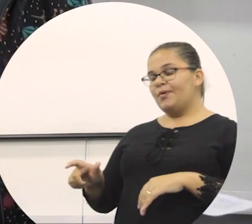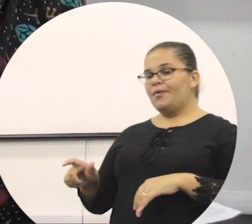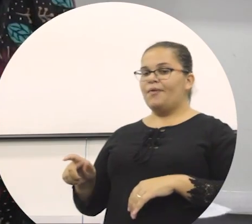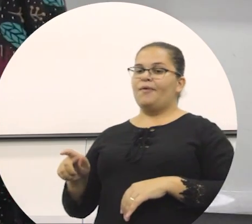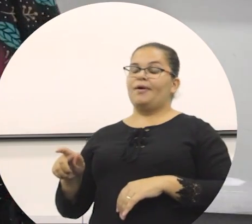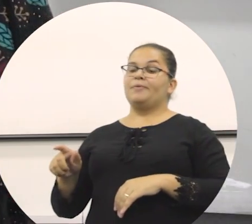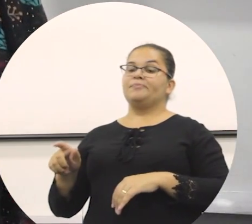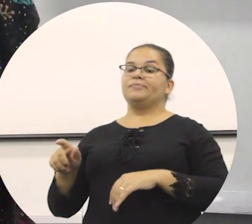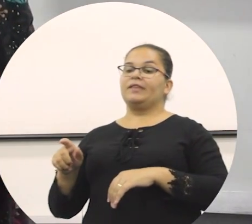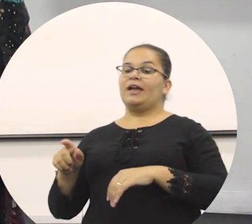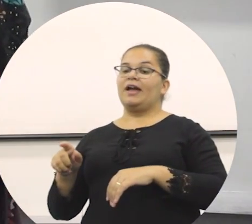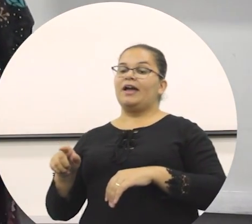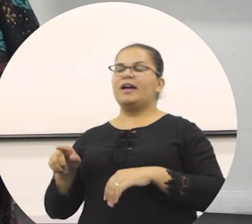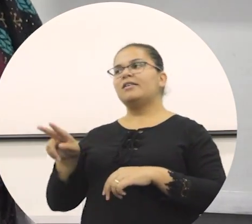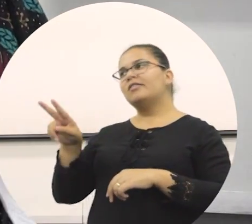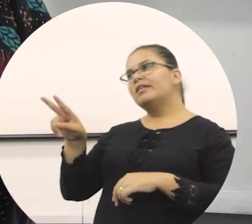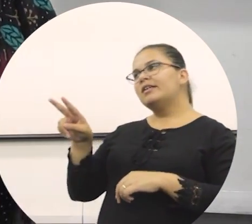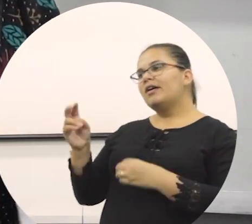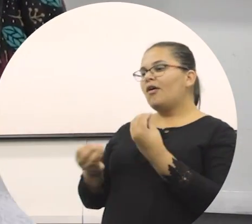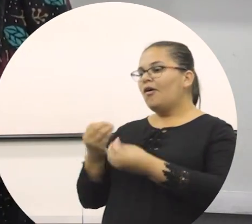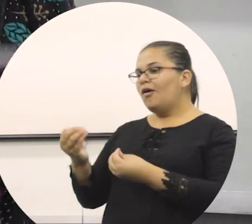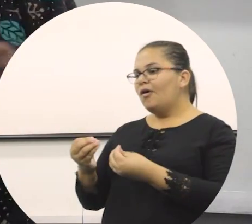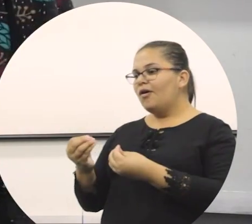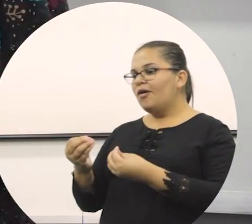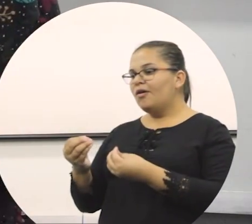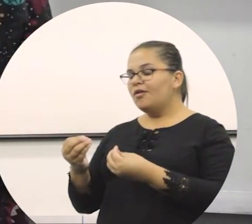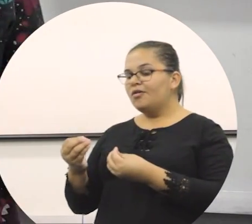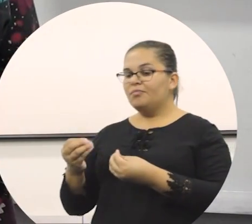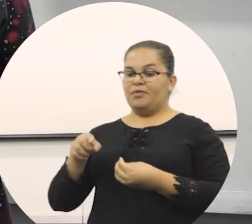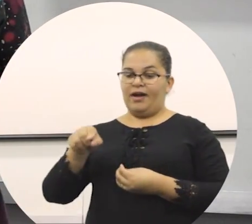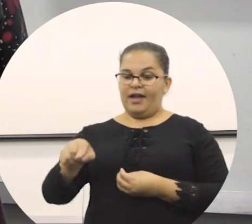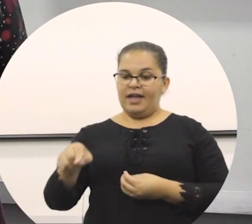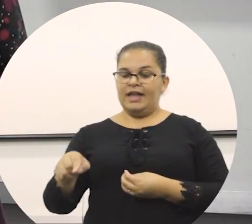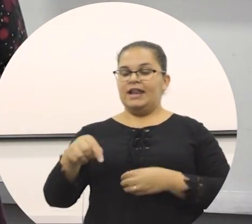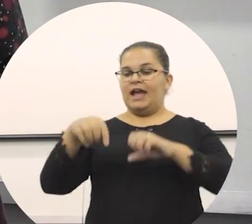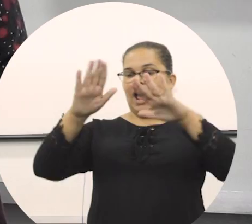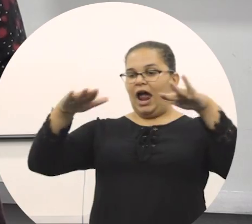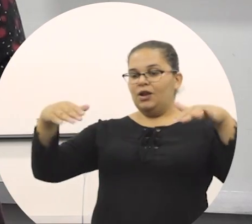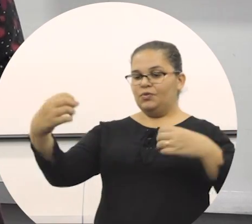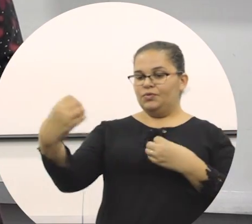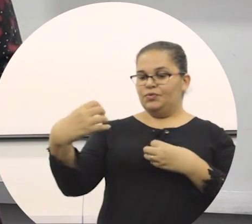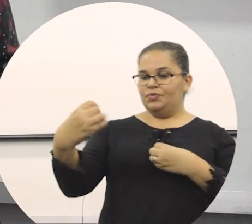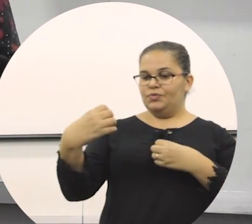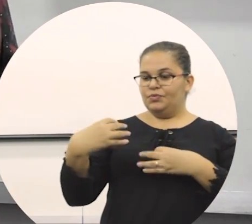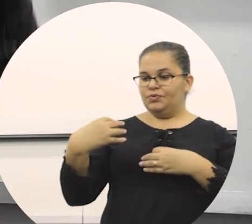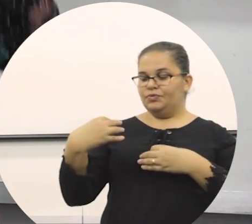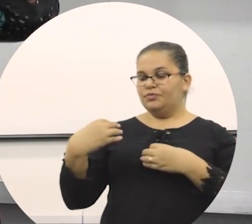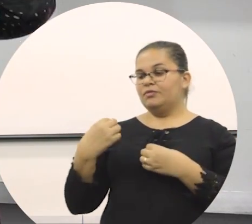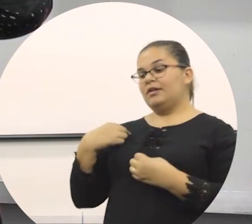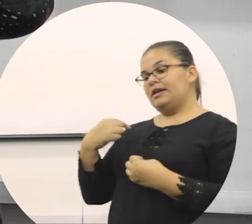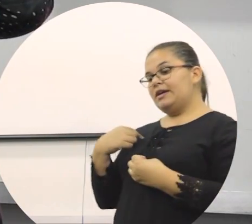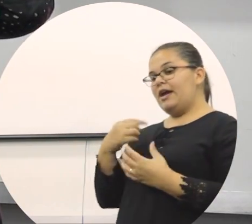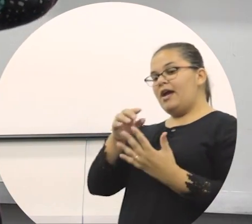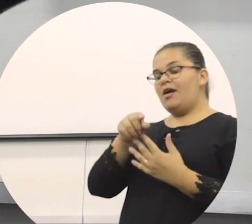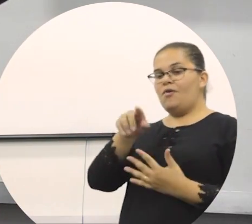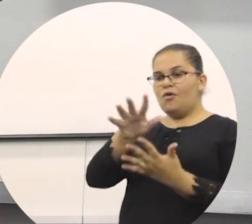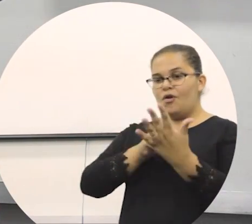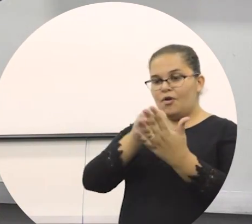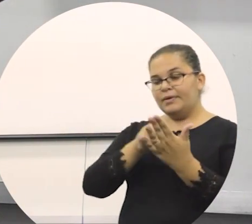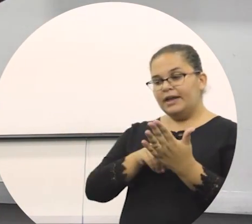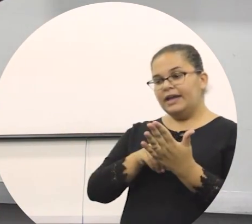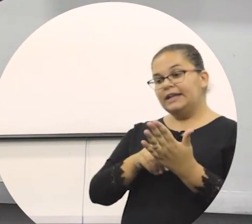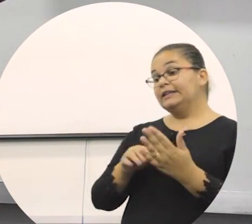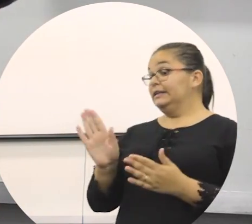aluno, né? Então, como que eu vou ensinar se eu preciso aprender com o meu aluno, né? Então, foi uma coisa muito positiva.